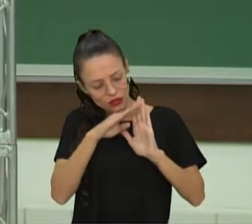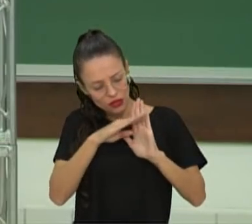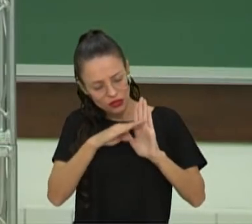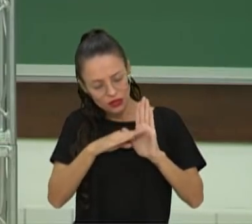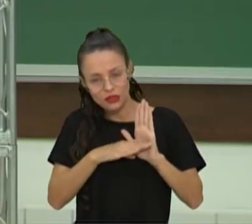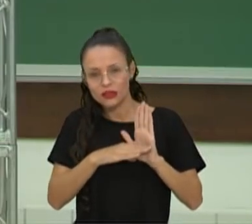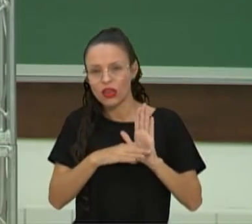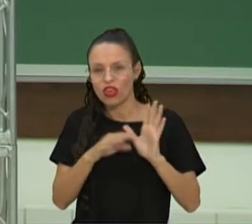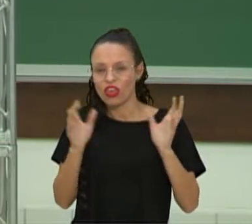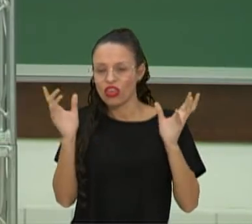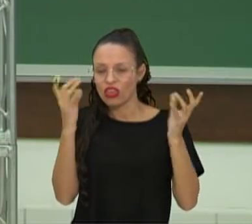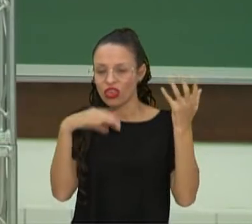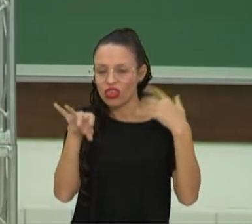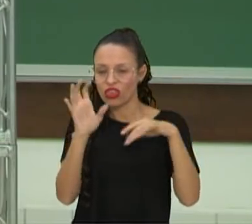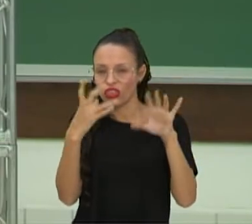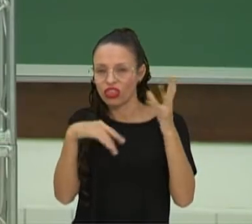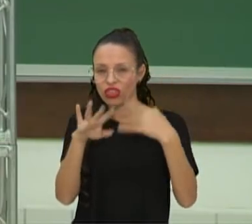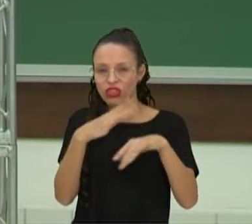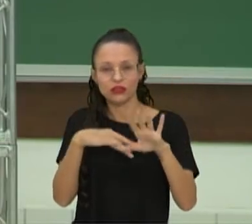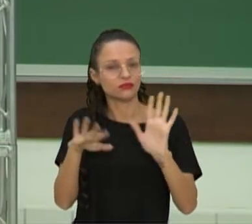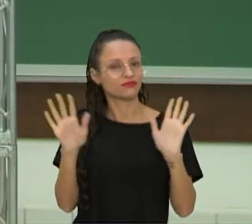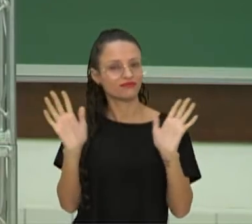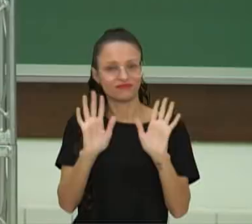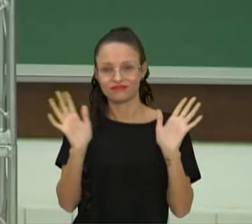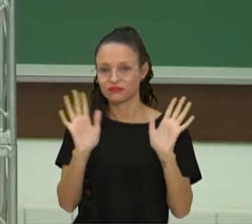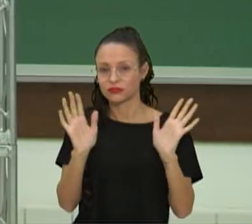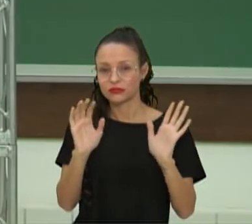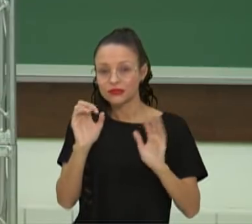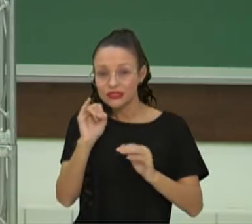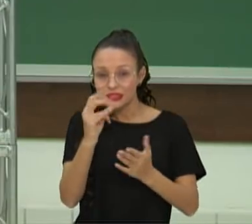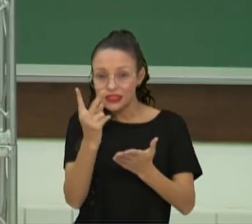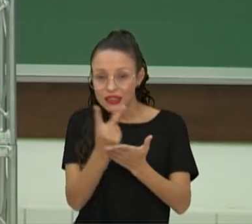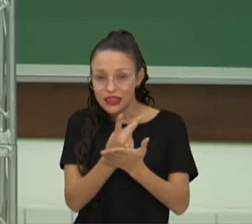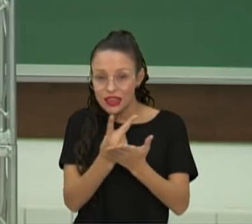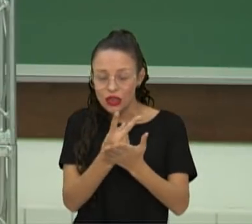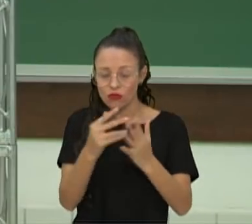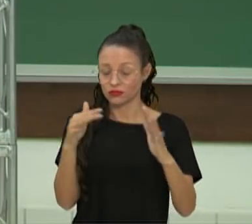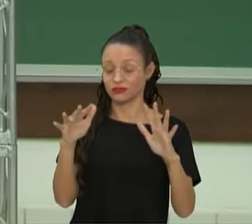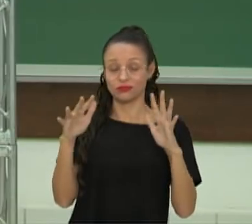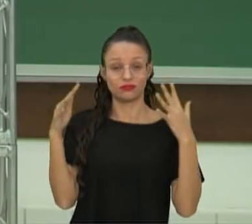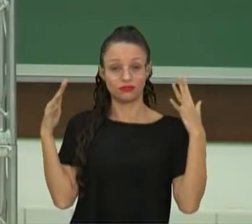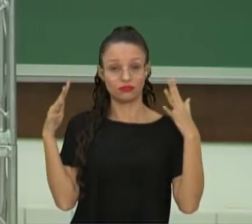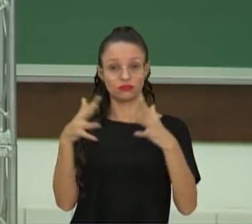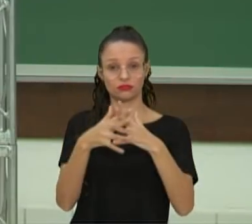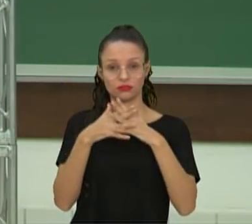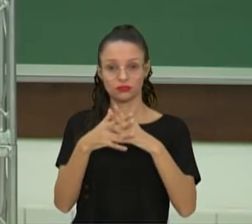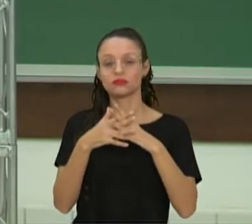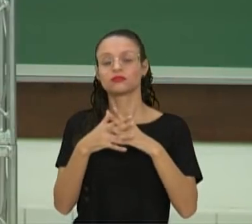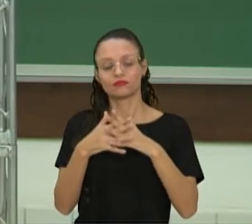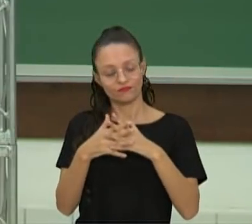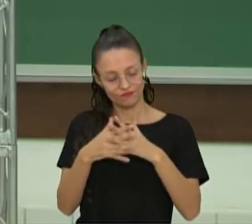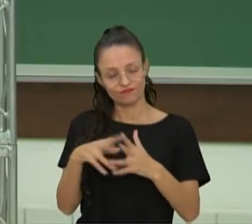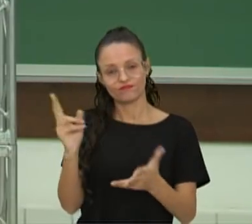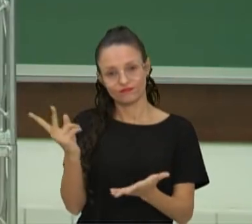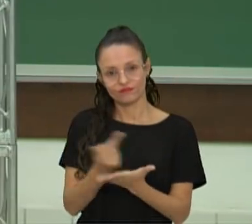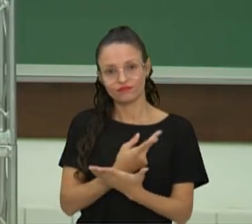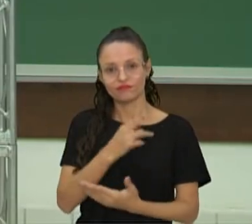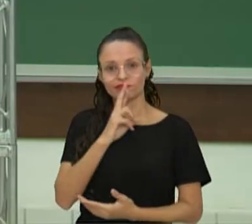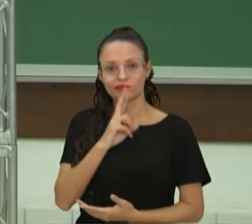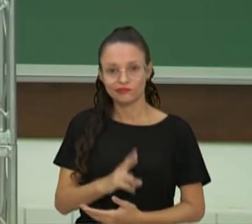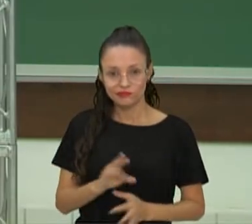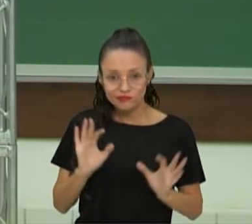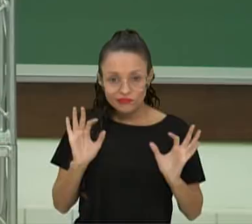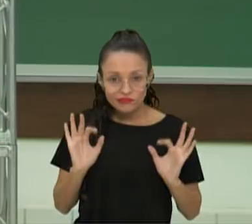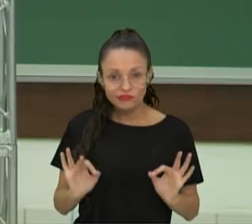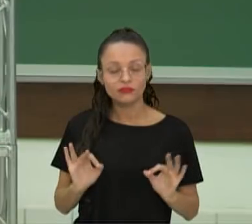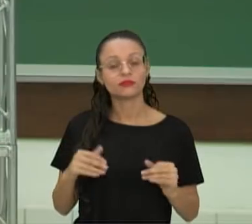escreva tudo exprimido, não escreva tudo de qualquer jeito, porque qualquer erro de escrita que você faz, você garante um erro na resolução.